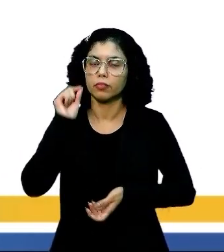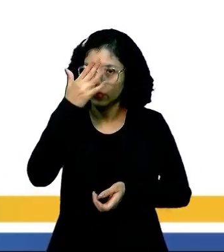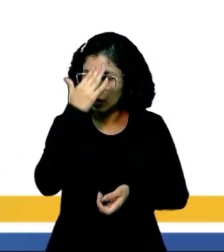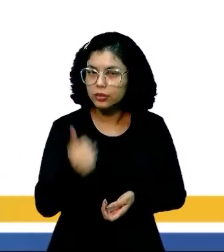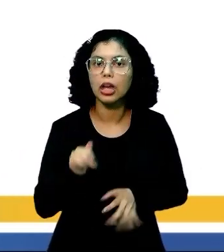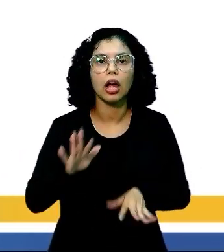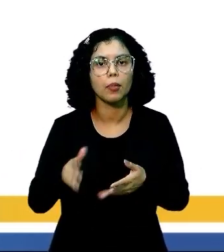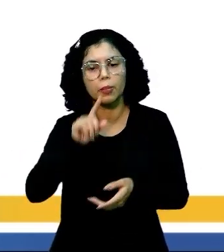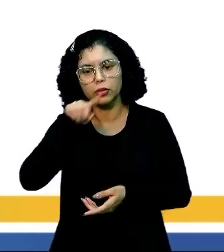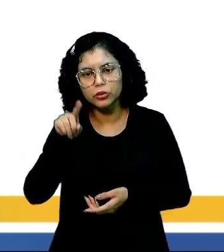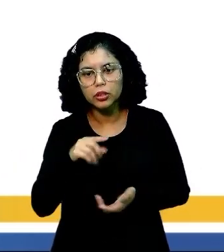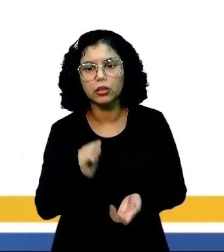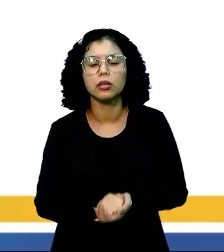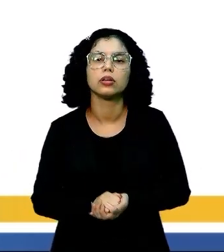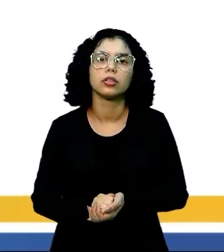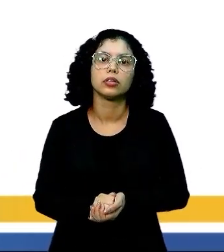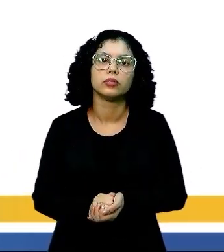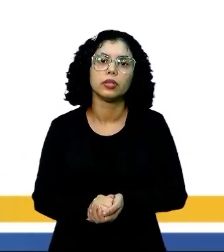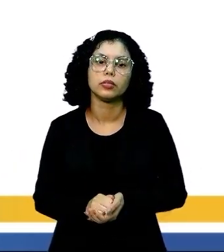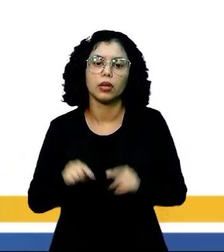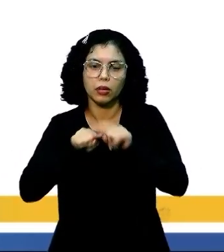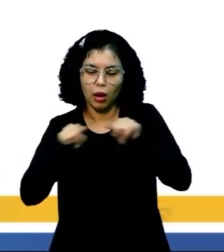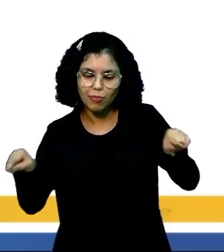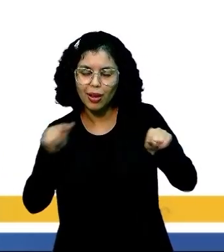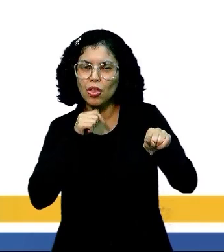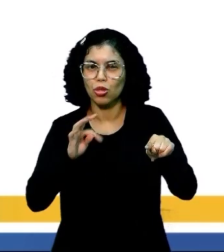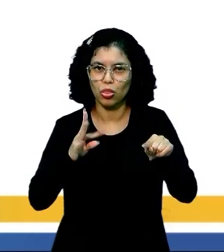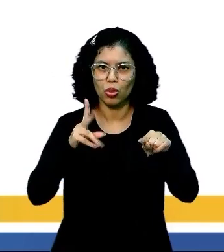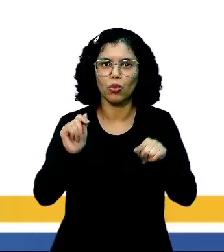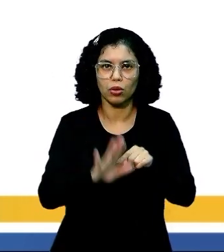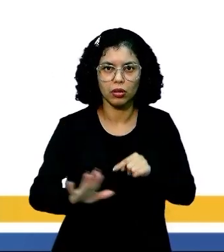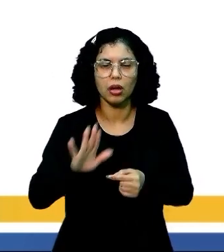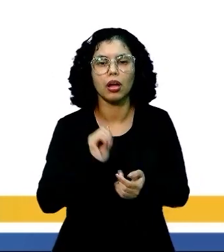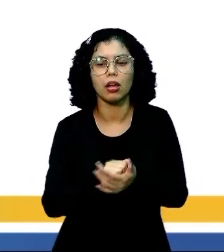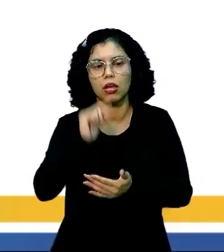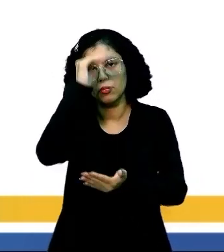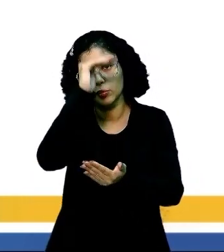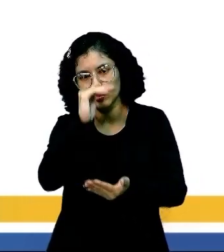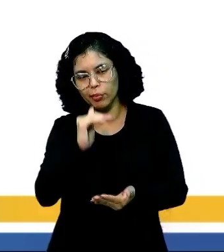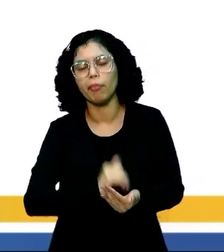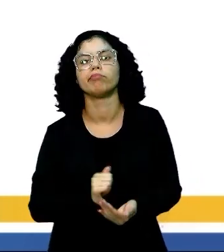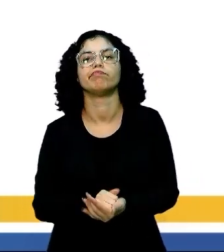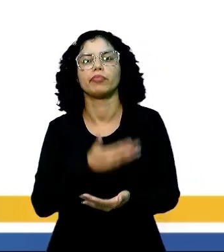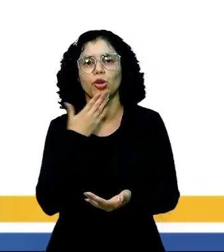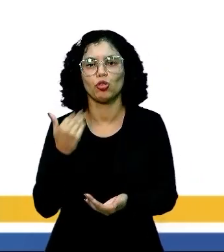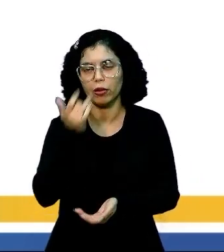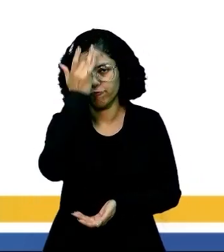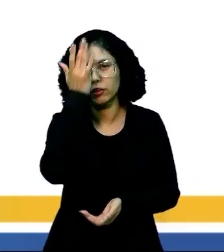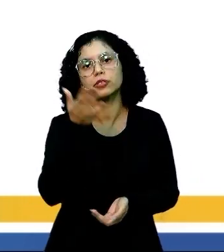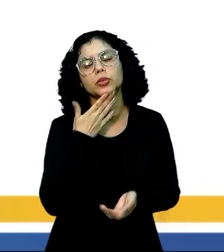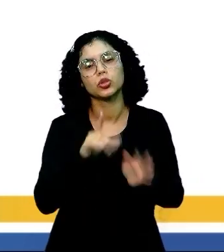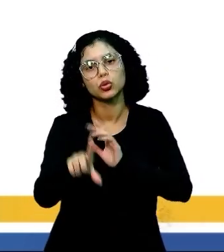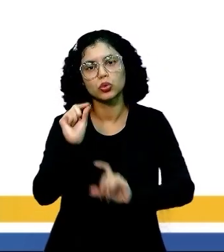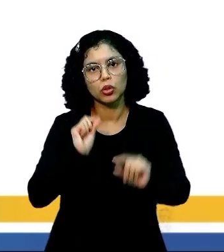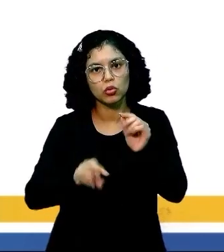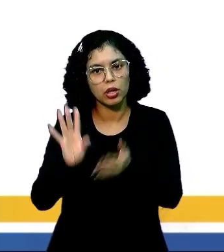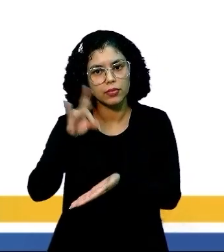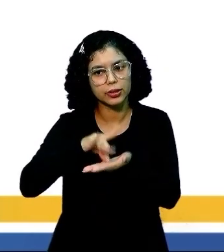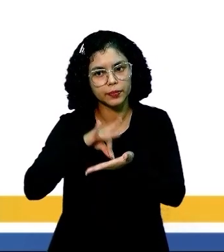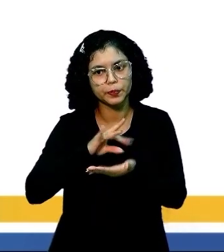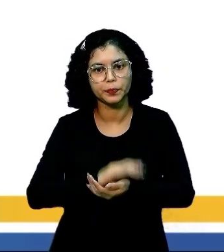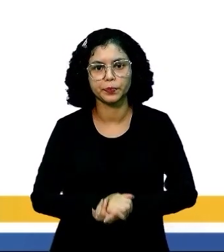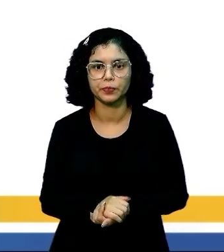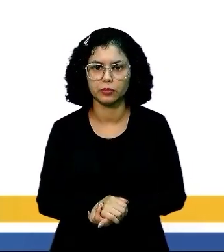Ou faz aquele X, ou risca a questão, o enunciado, as alternativas, para ir ficando só entre as verdadeiras,